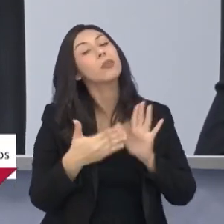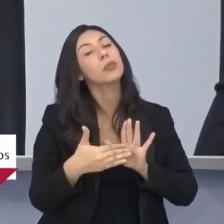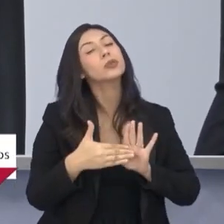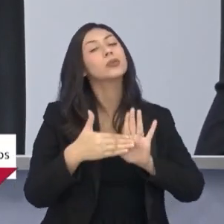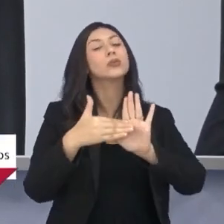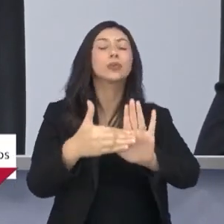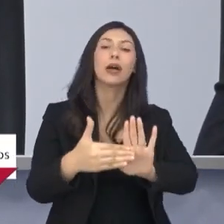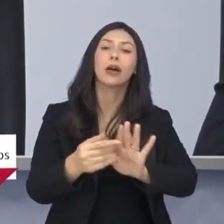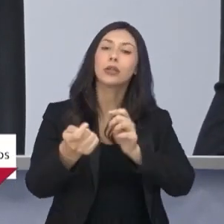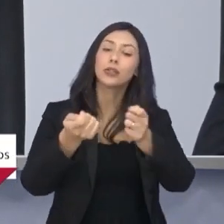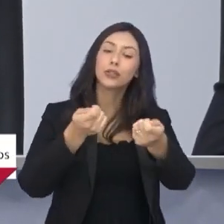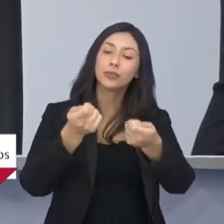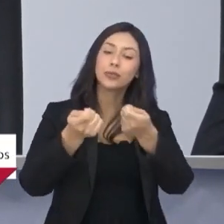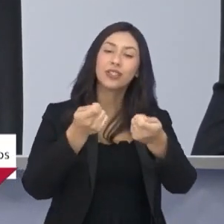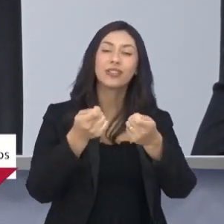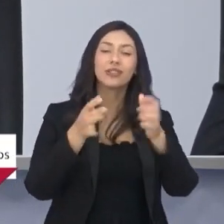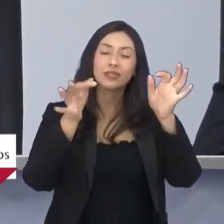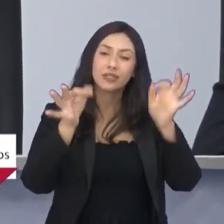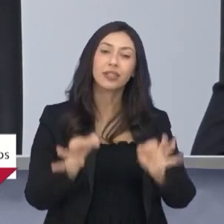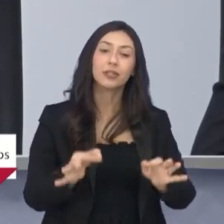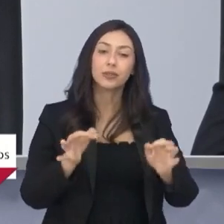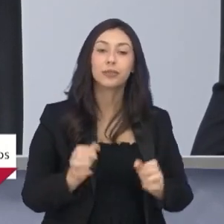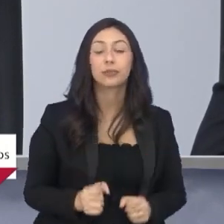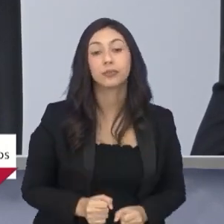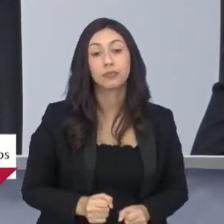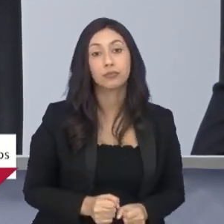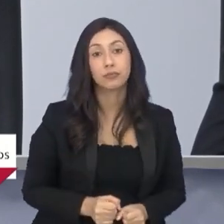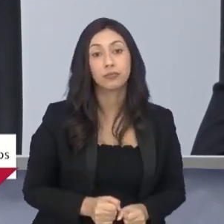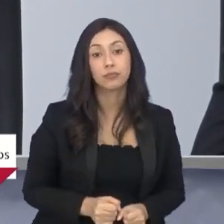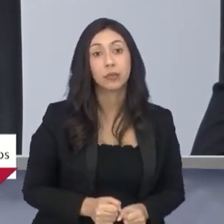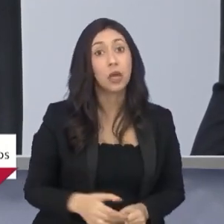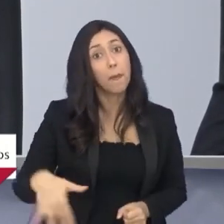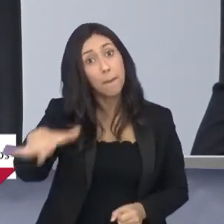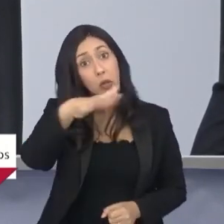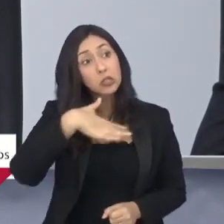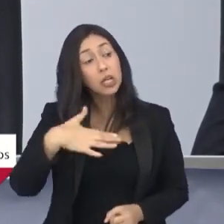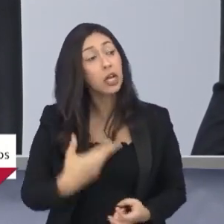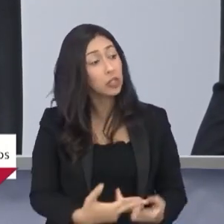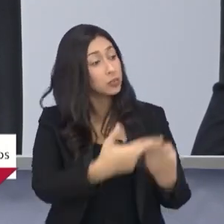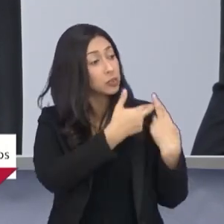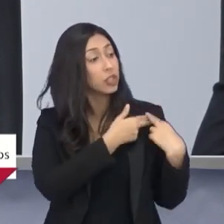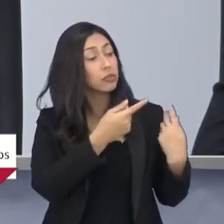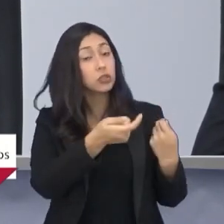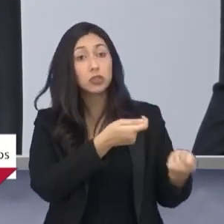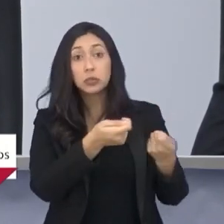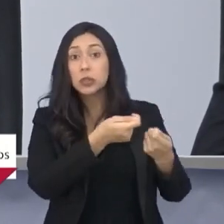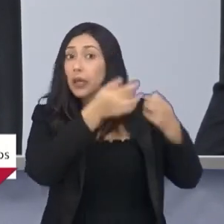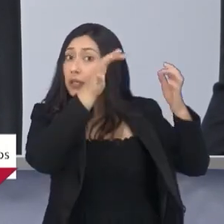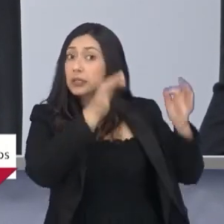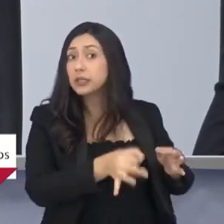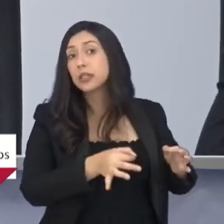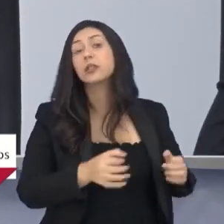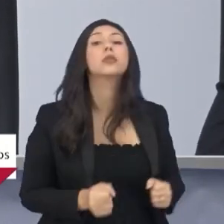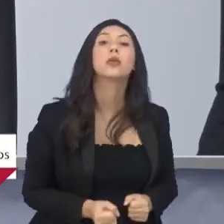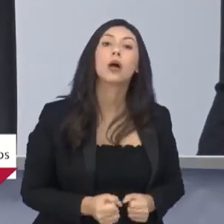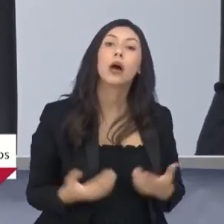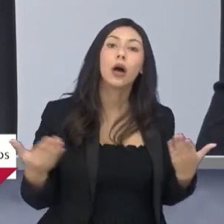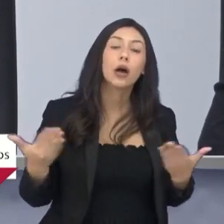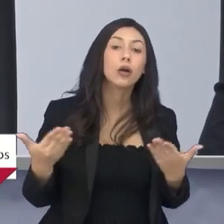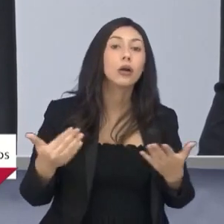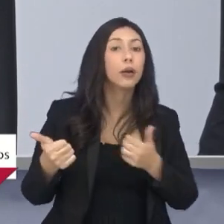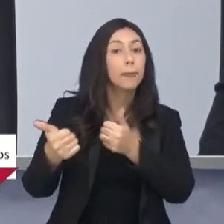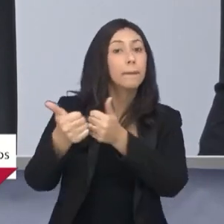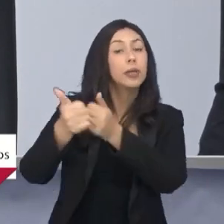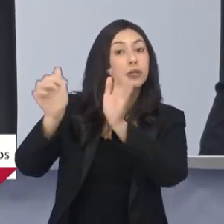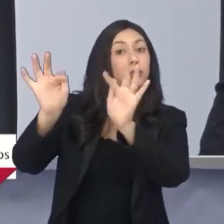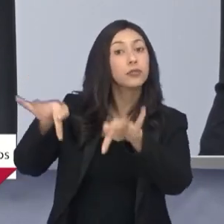na administração boa que vocês têm que fazer né eu partindo pro encerramento